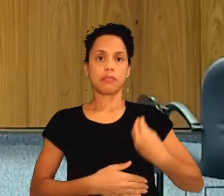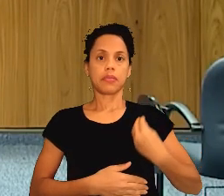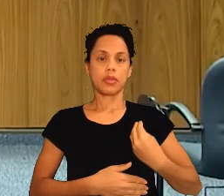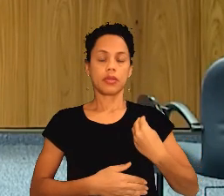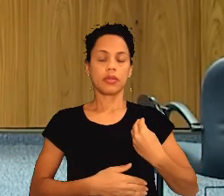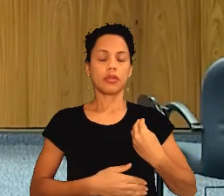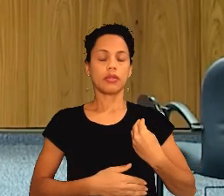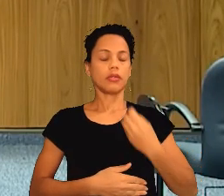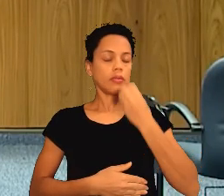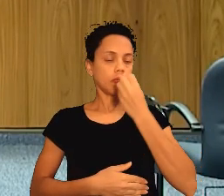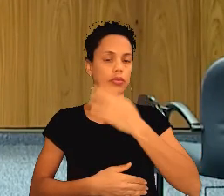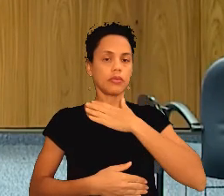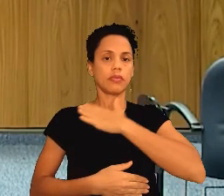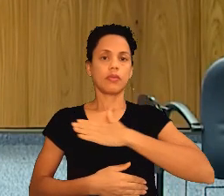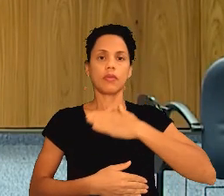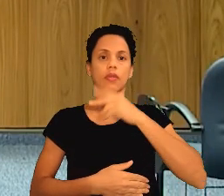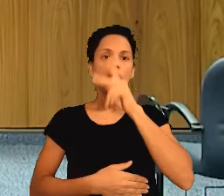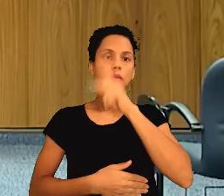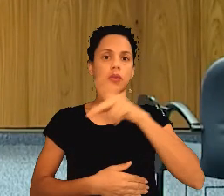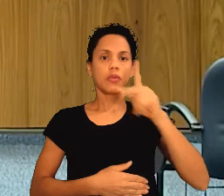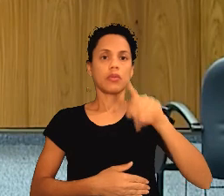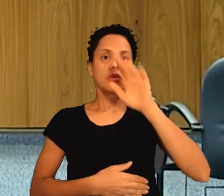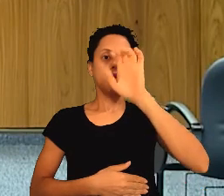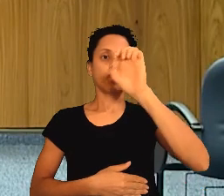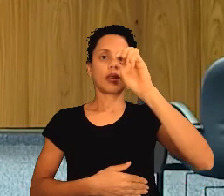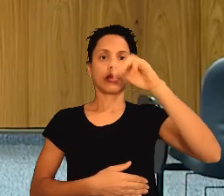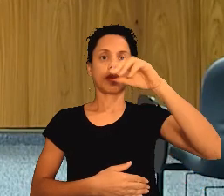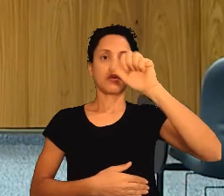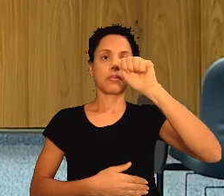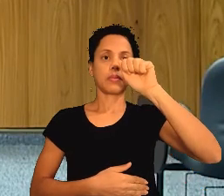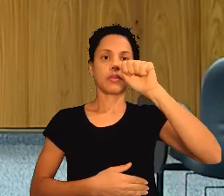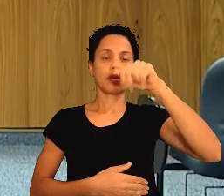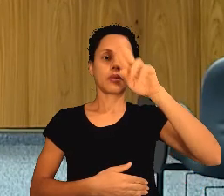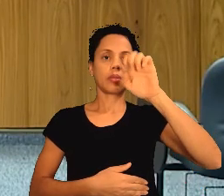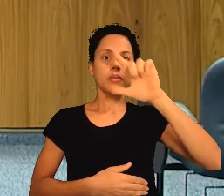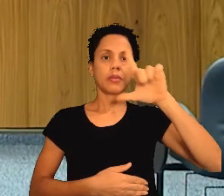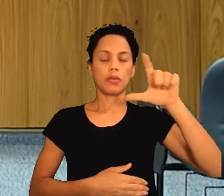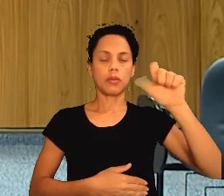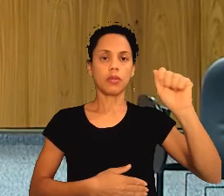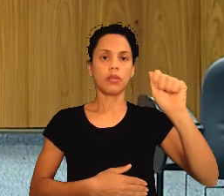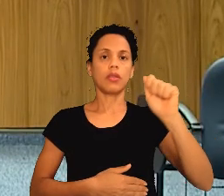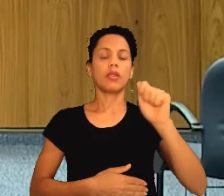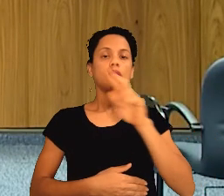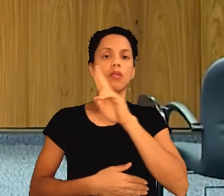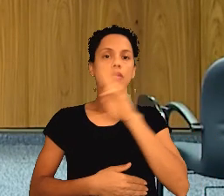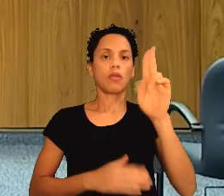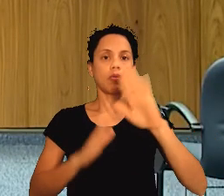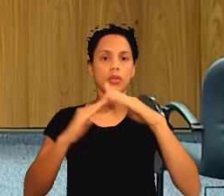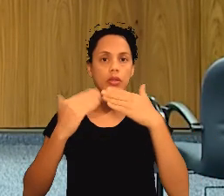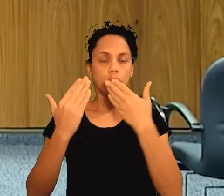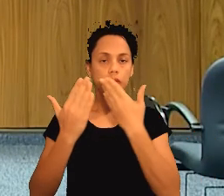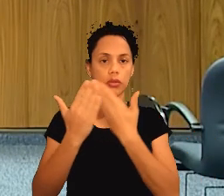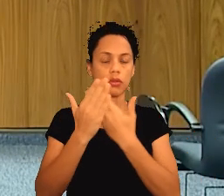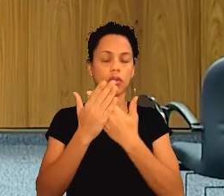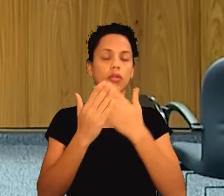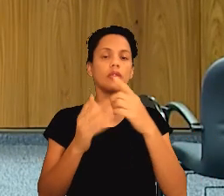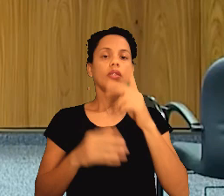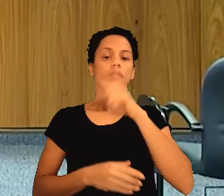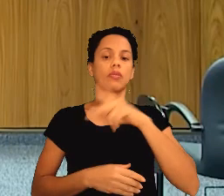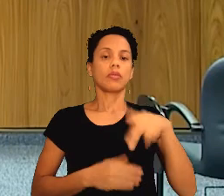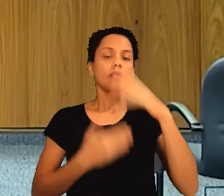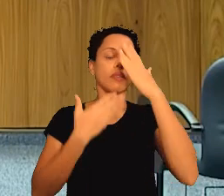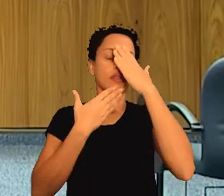presença muito honrosa da professora Manuela Carneiro da Cunha, em nome da Escola da Magistratura.